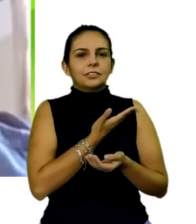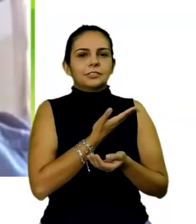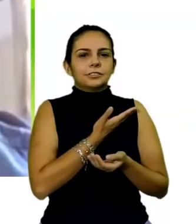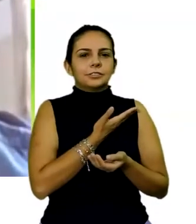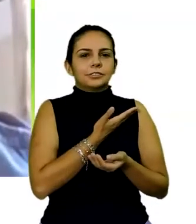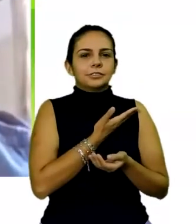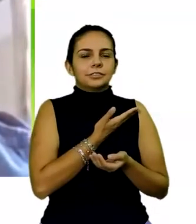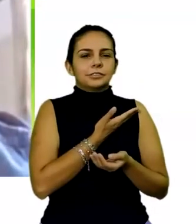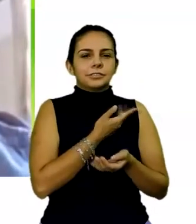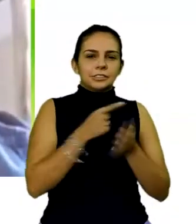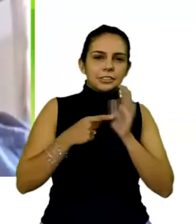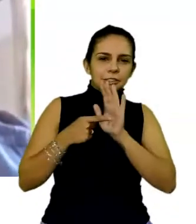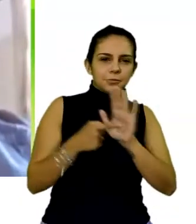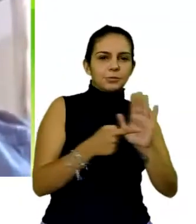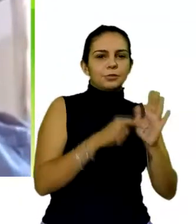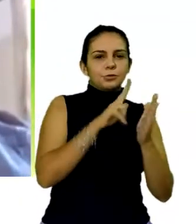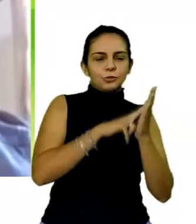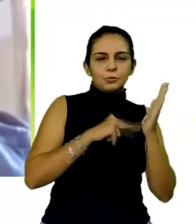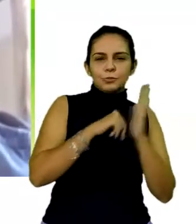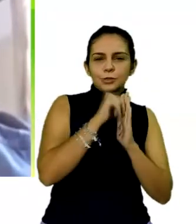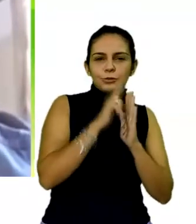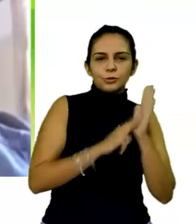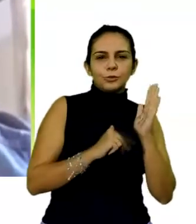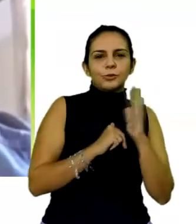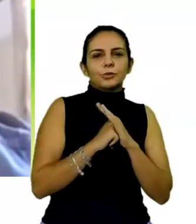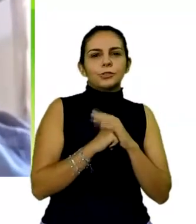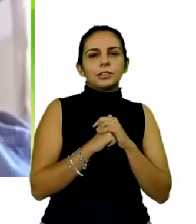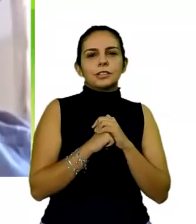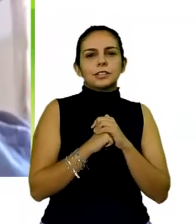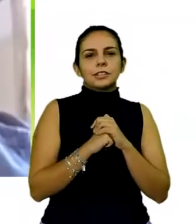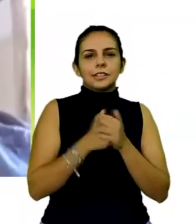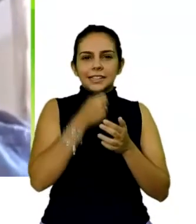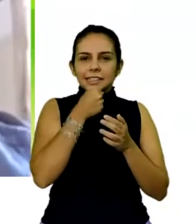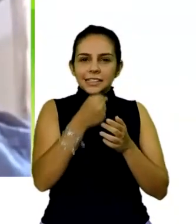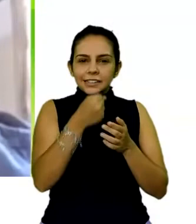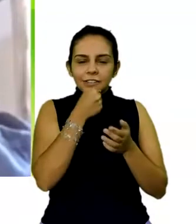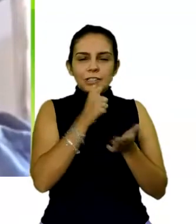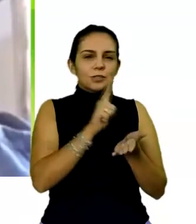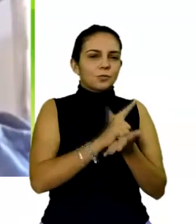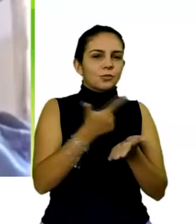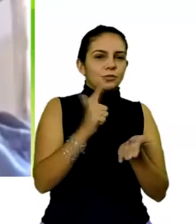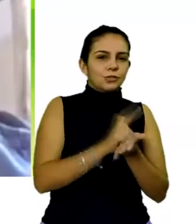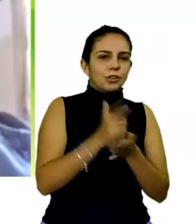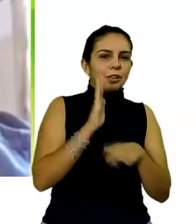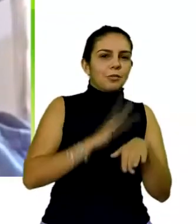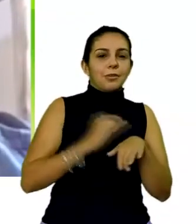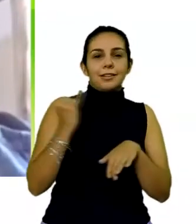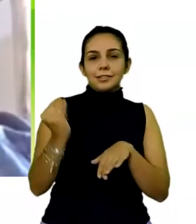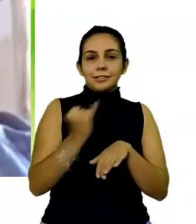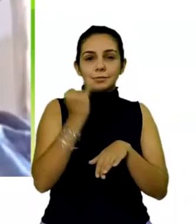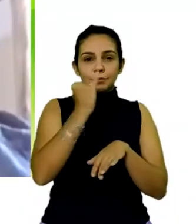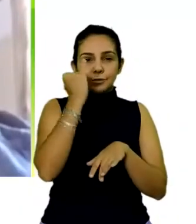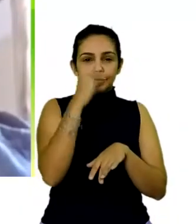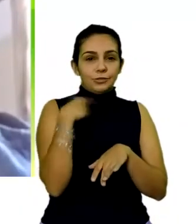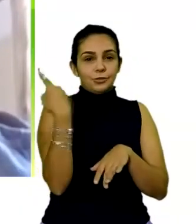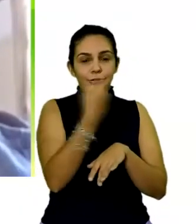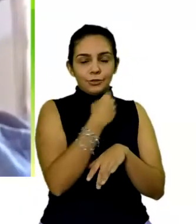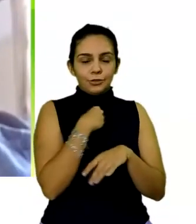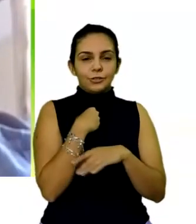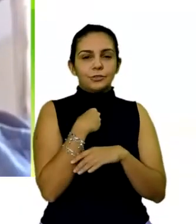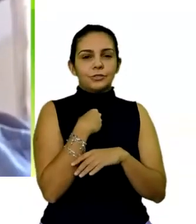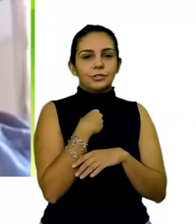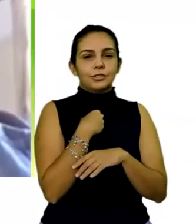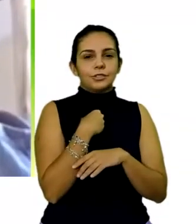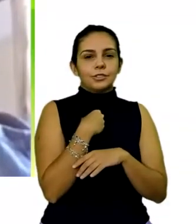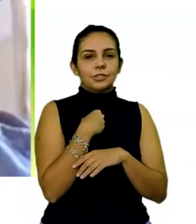fiz exposição lá de aquarelas, né? Dei entrevista para o jornal mais importante deles, nós demos,